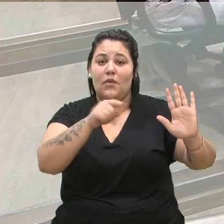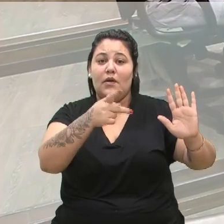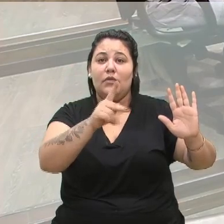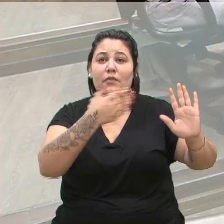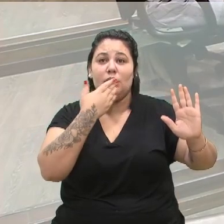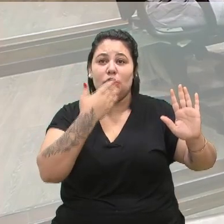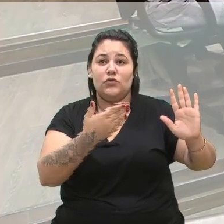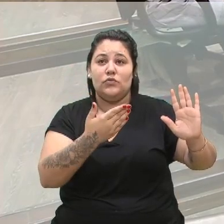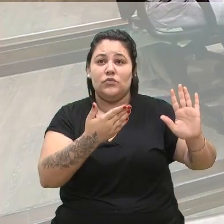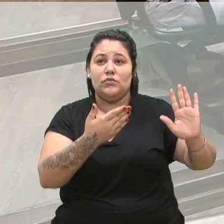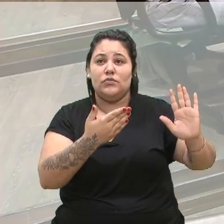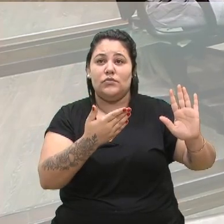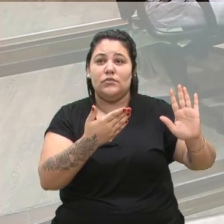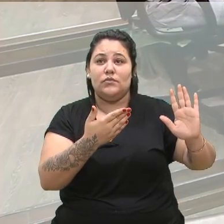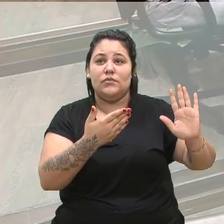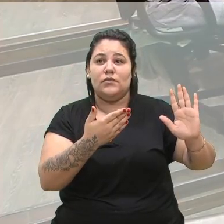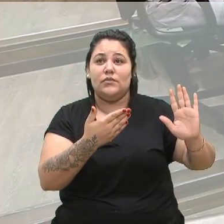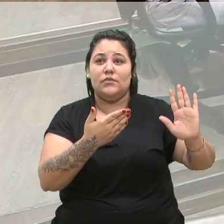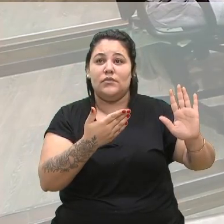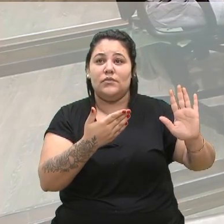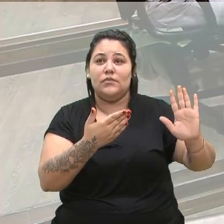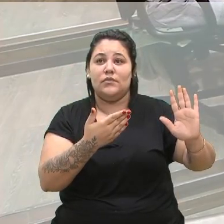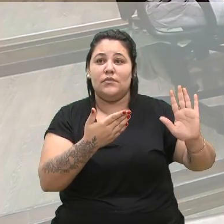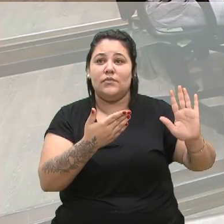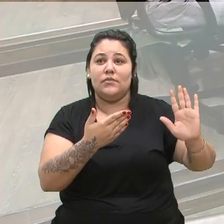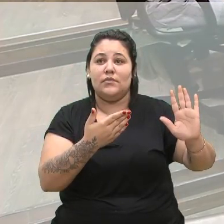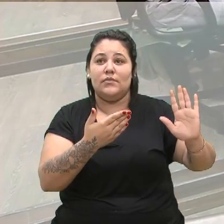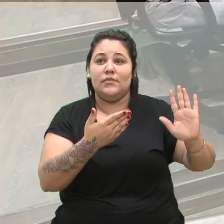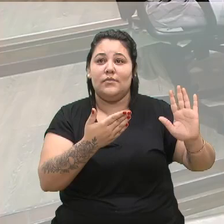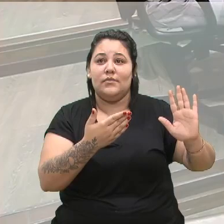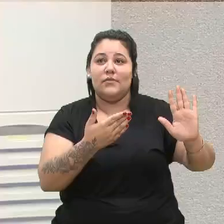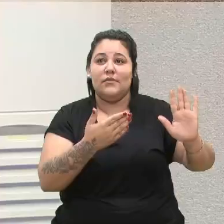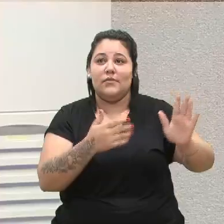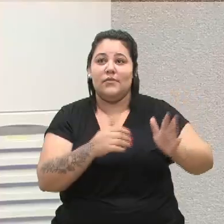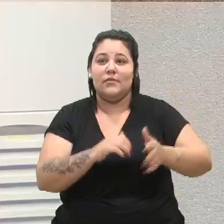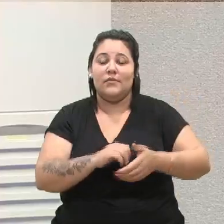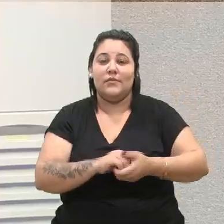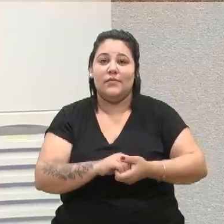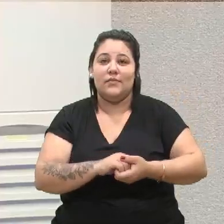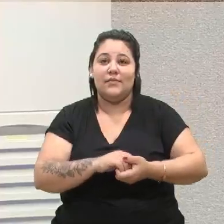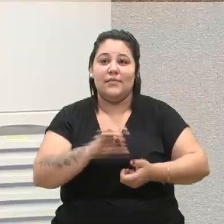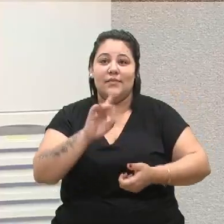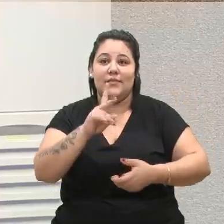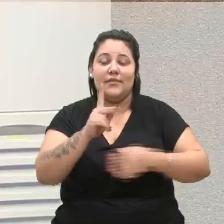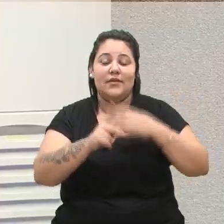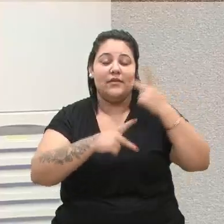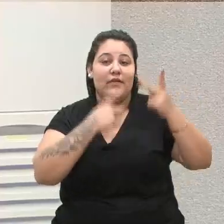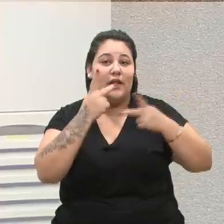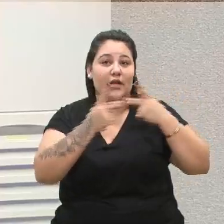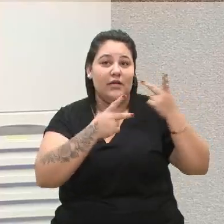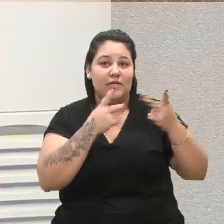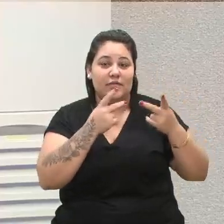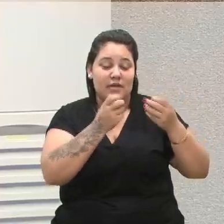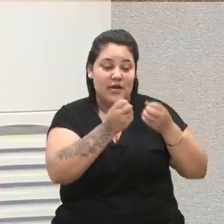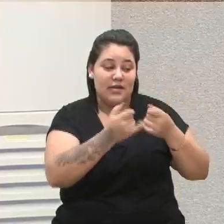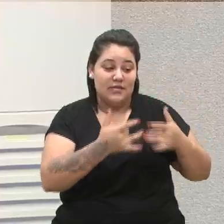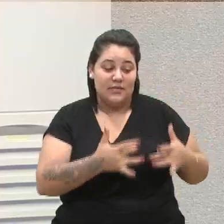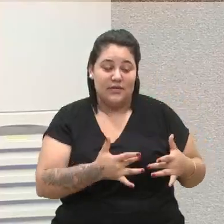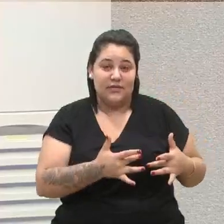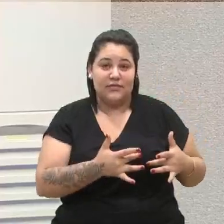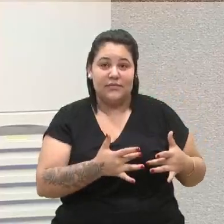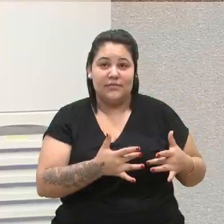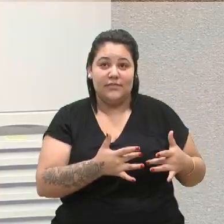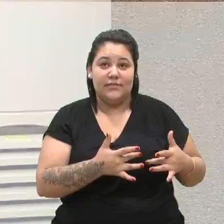Ok, segue, Posso por favor, continuar? com o seu tempo de declaração Obrigado, de voto. vereador. Então, eu só estou trazendo o esboço.